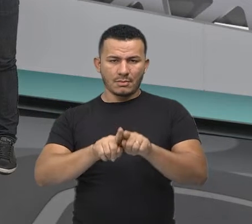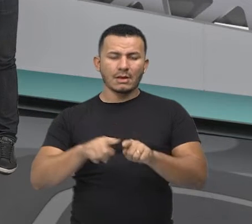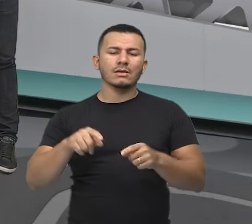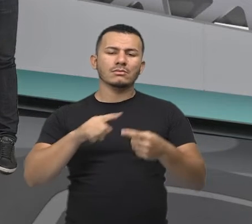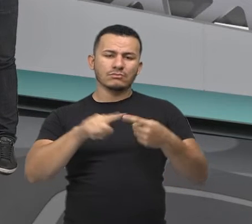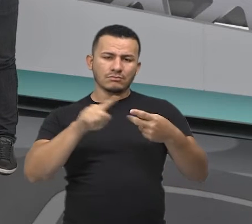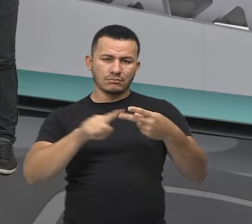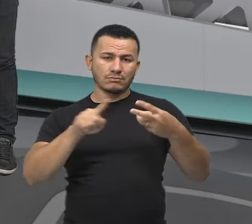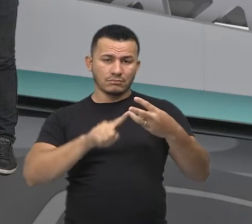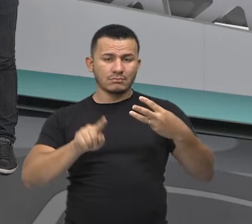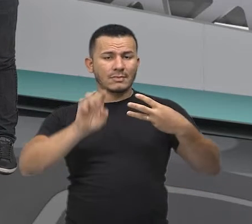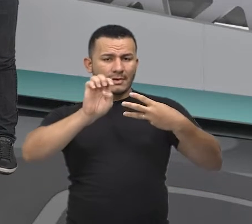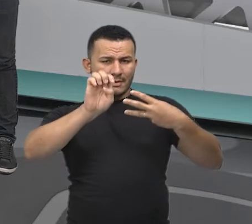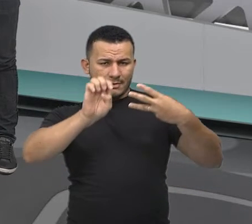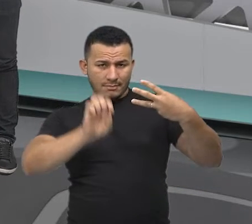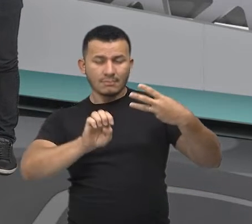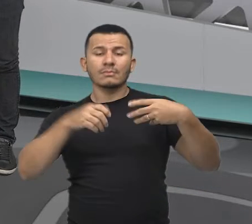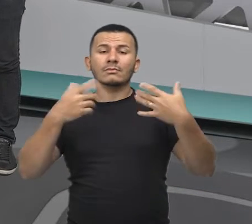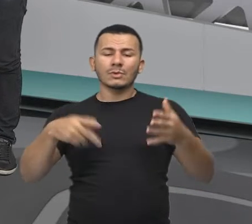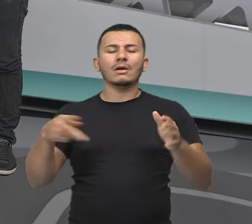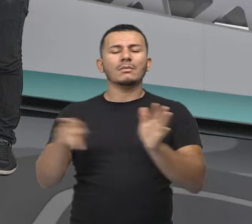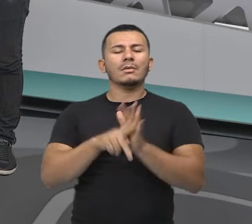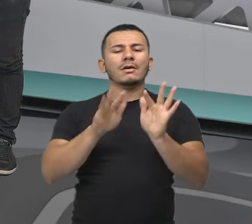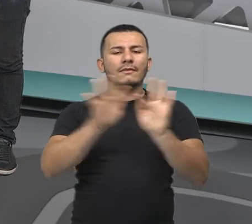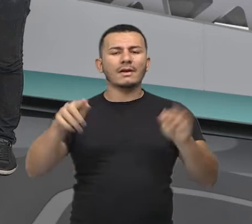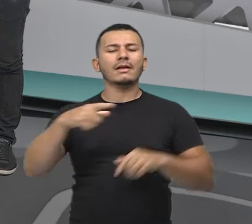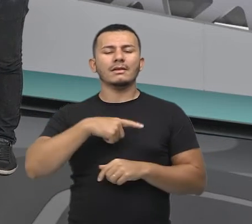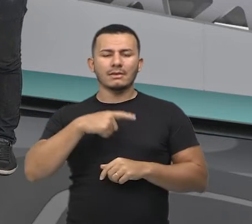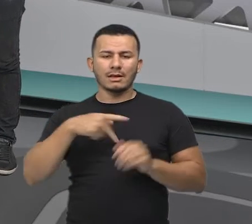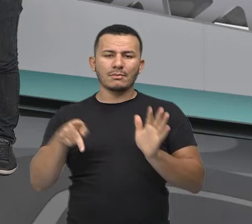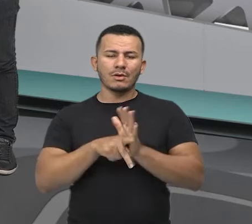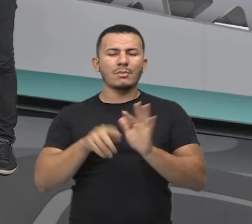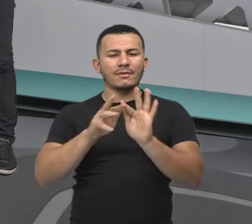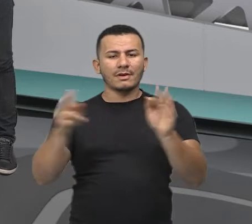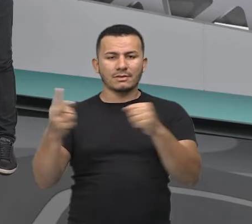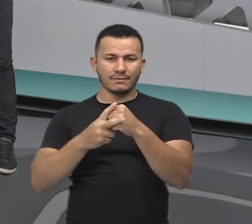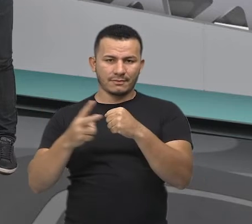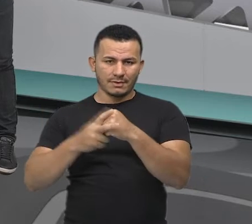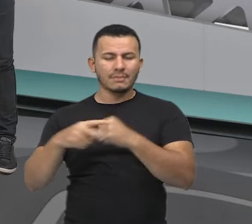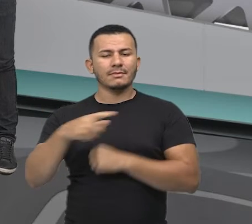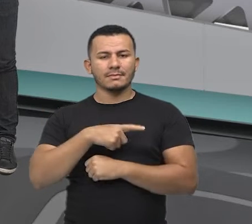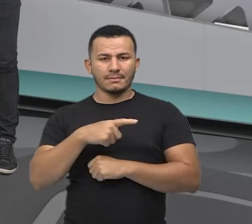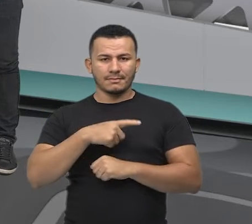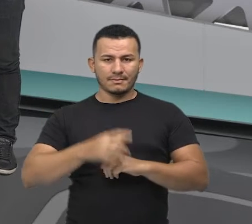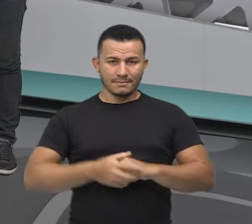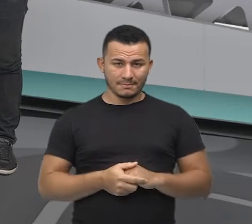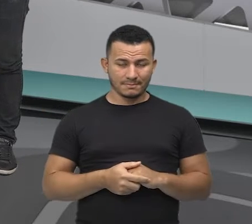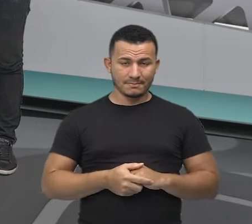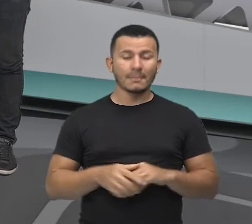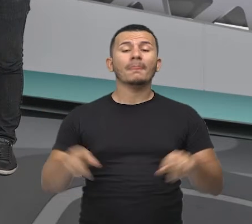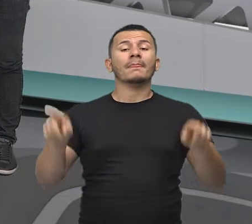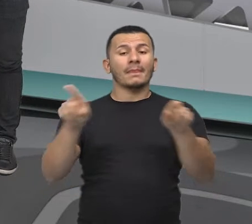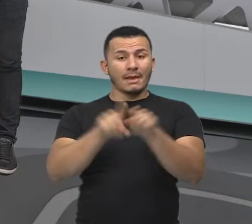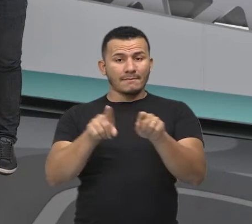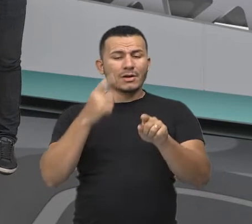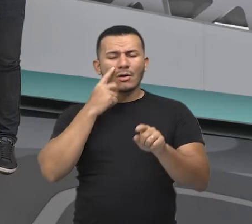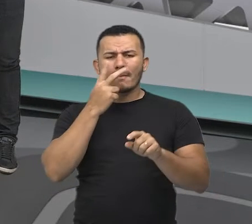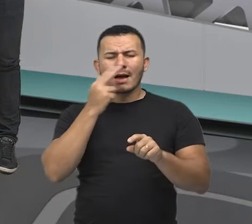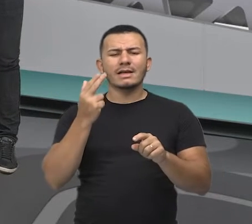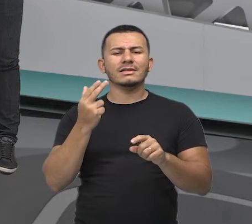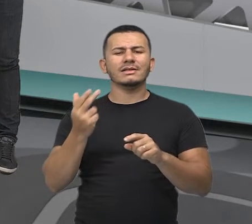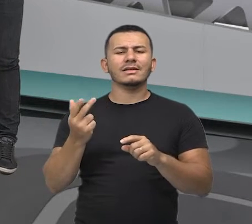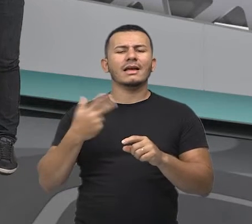ser também está presente. Então, observem que estas frases aqui são frases verbais e observem